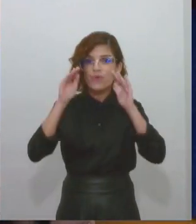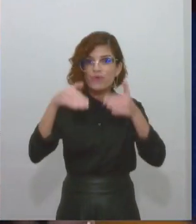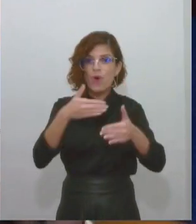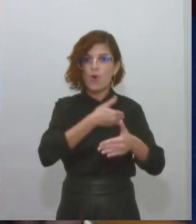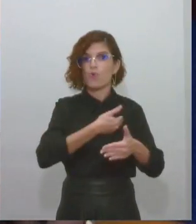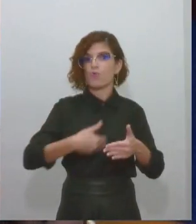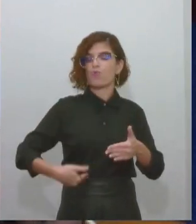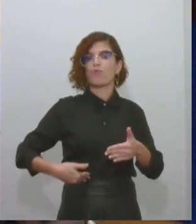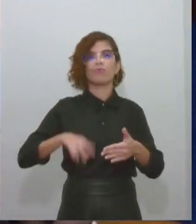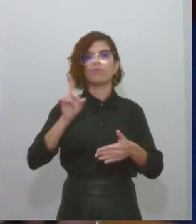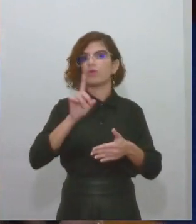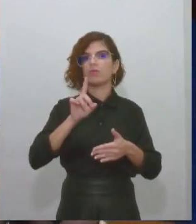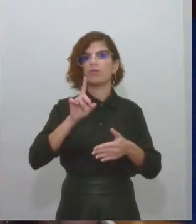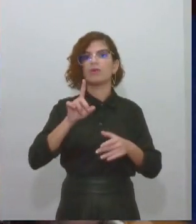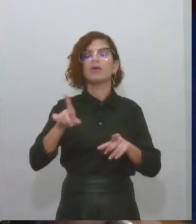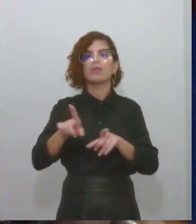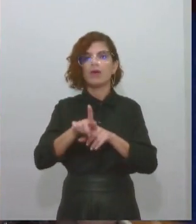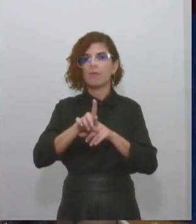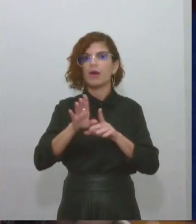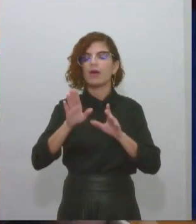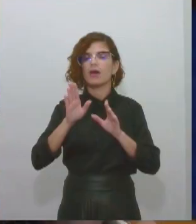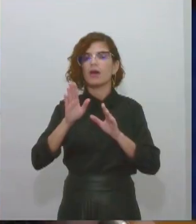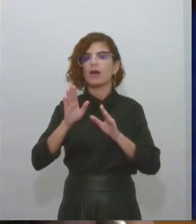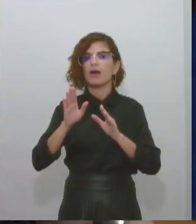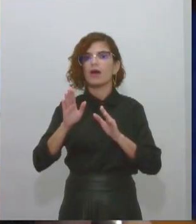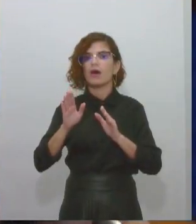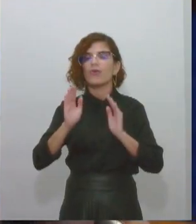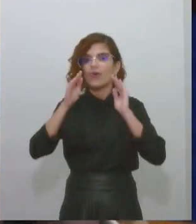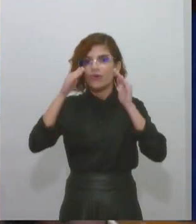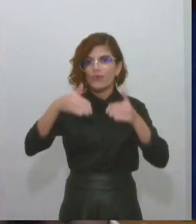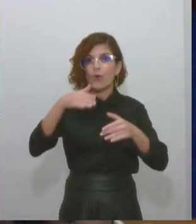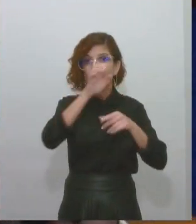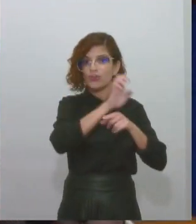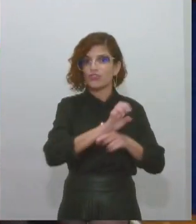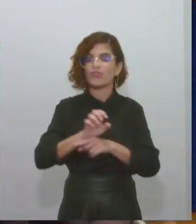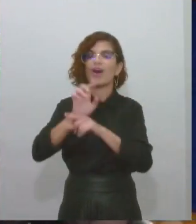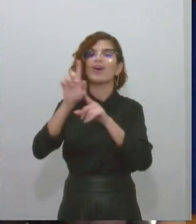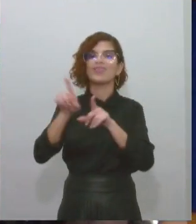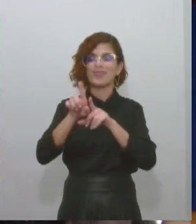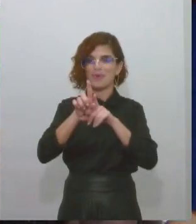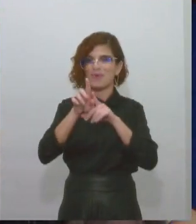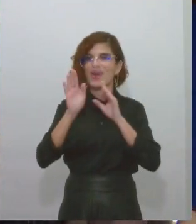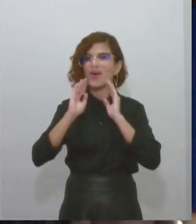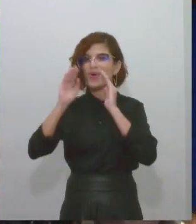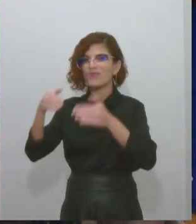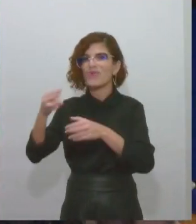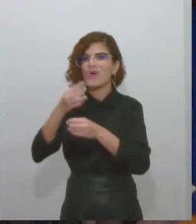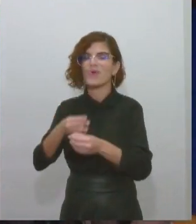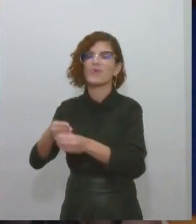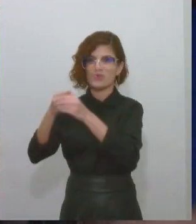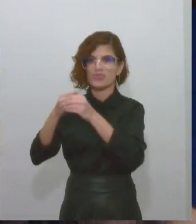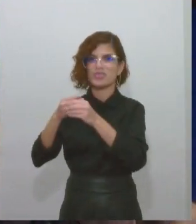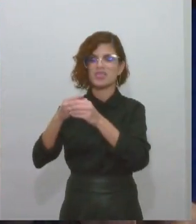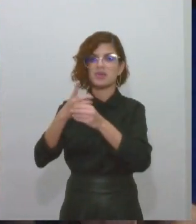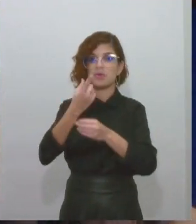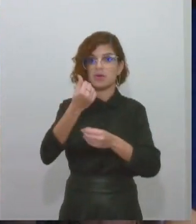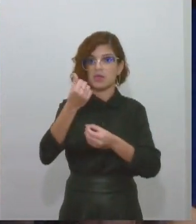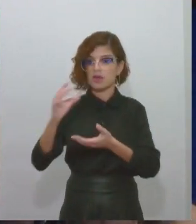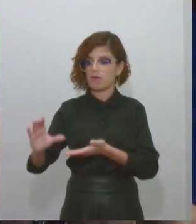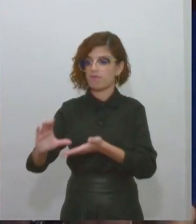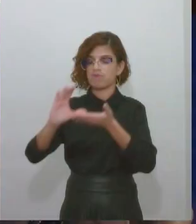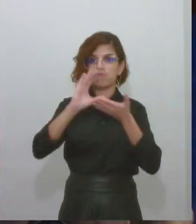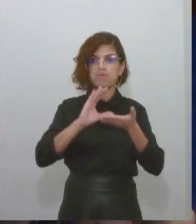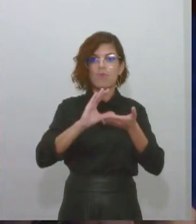rede municipal, que recebem um recurso de R$30 mil para a escola, e não é para os professores, para que ela possa investir nos seus